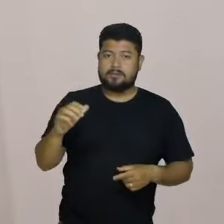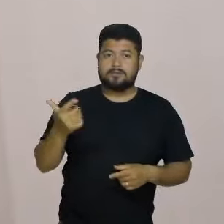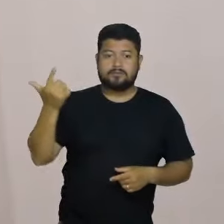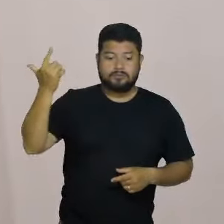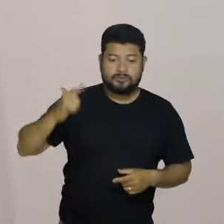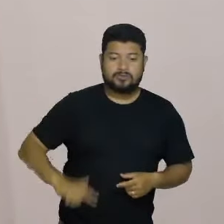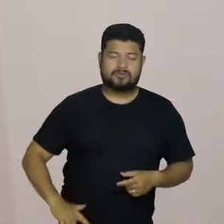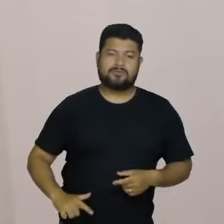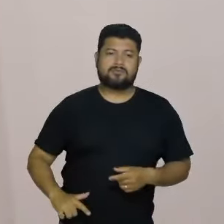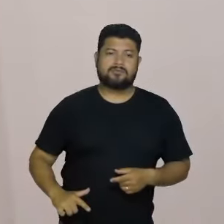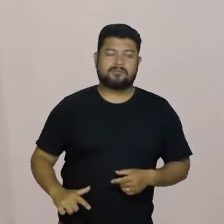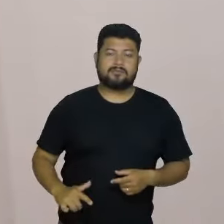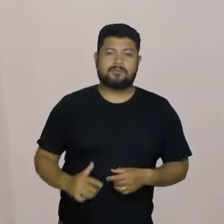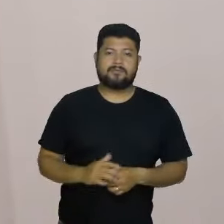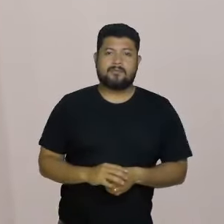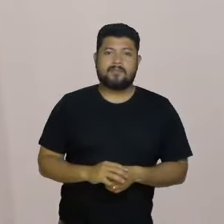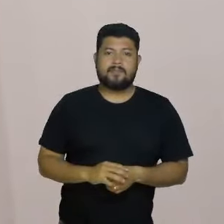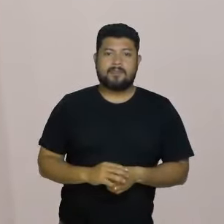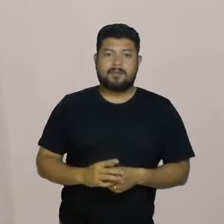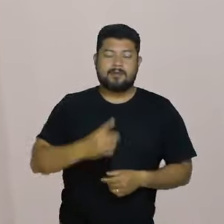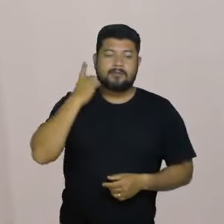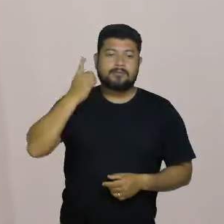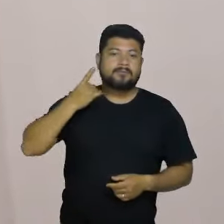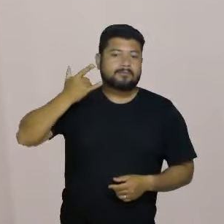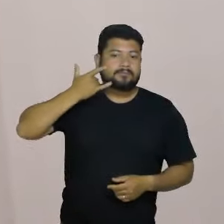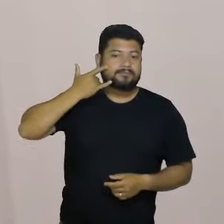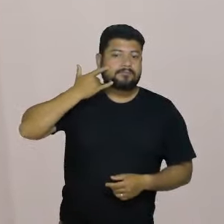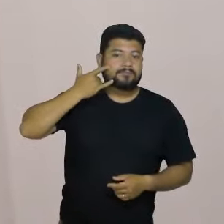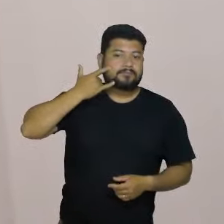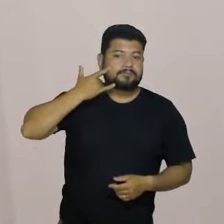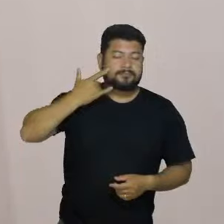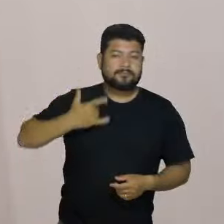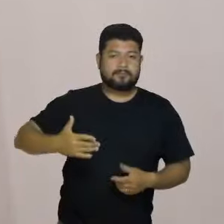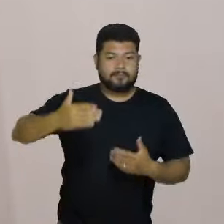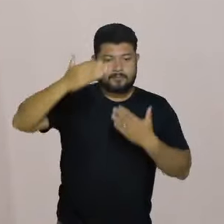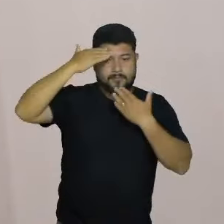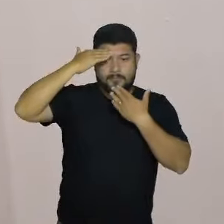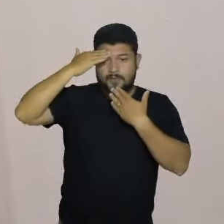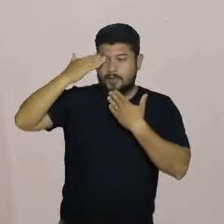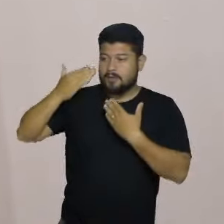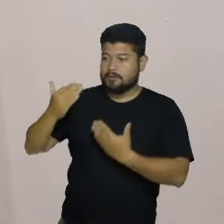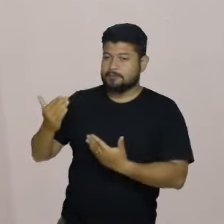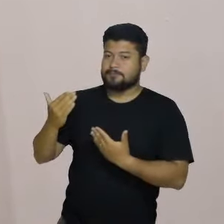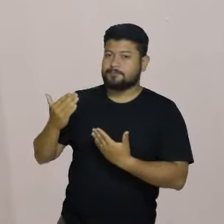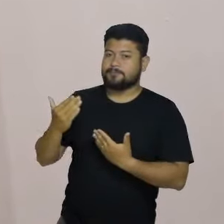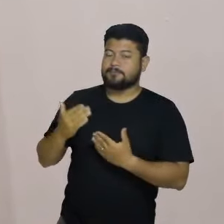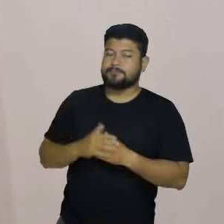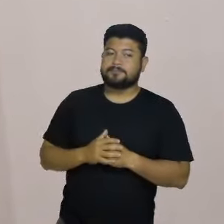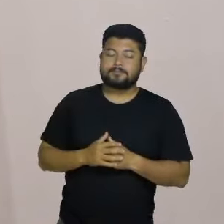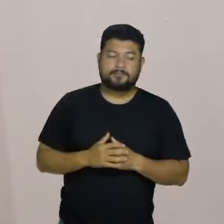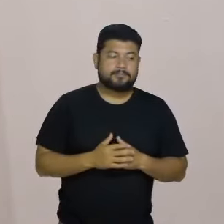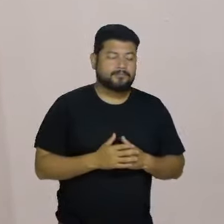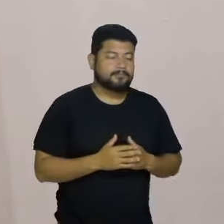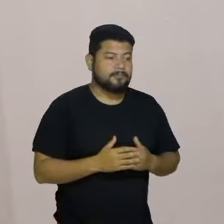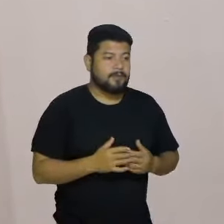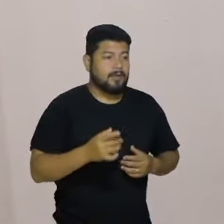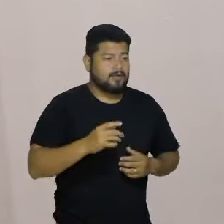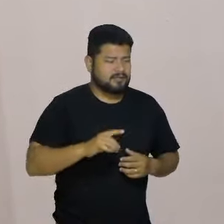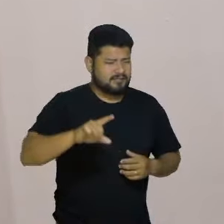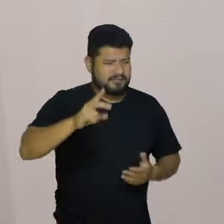vez, deputado Mauro de Nadal, um agradecimento pelos bons, todas as vezes que viemos a essa